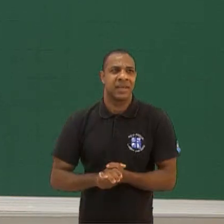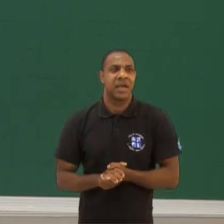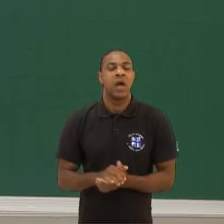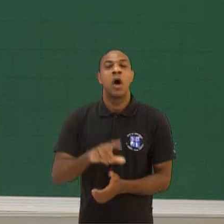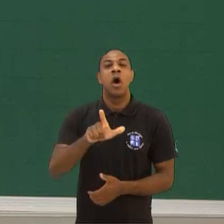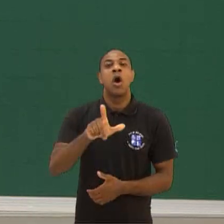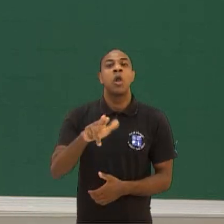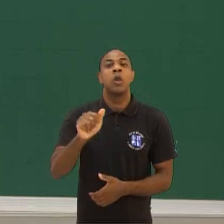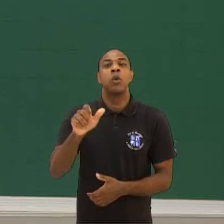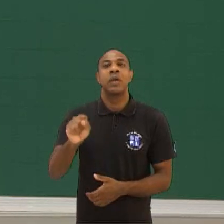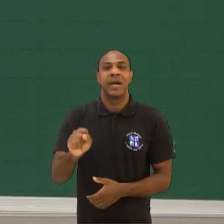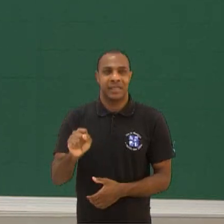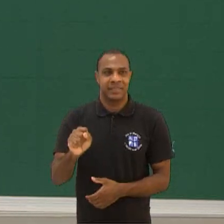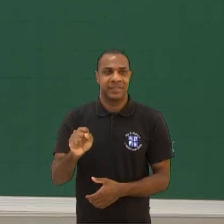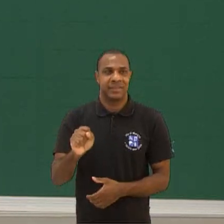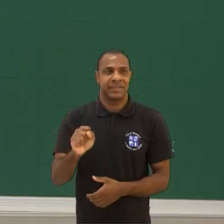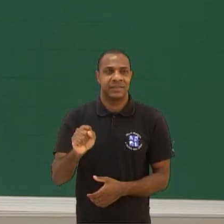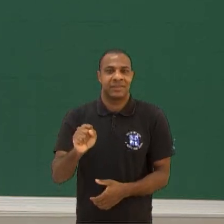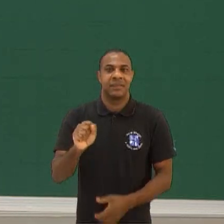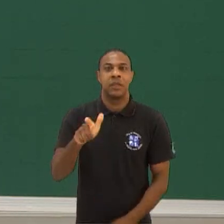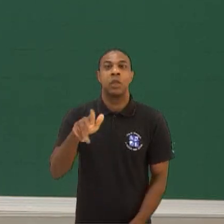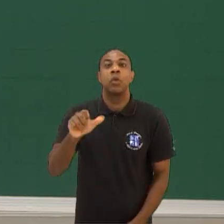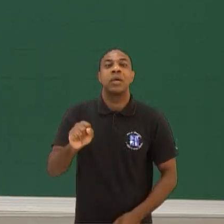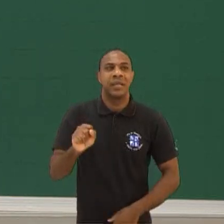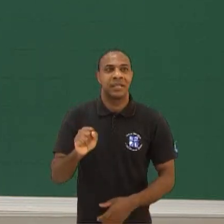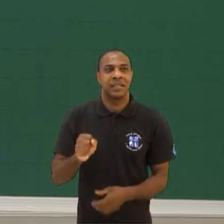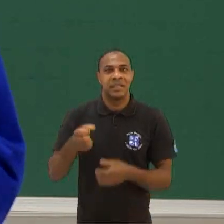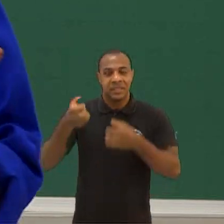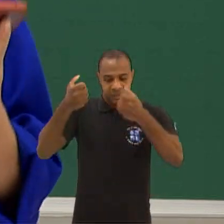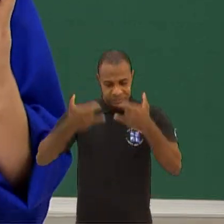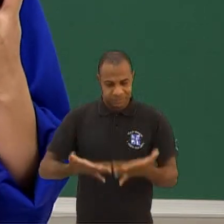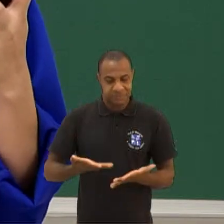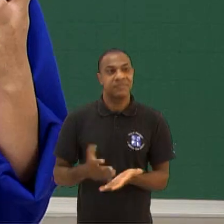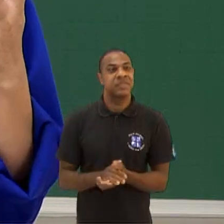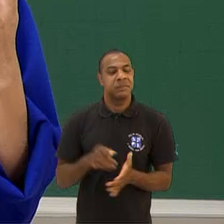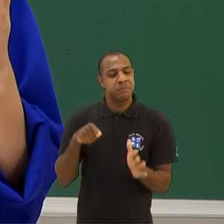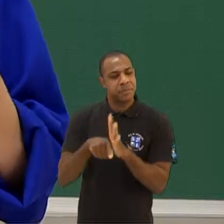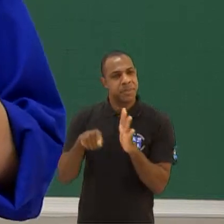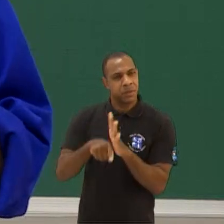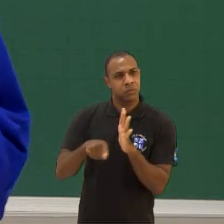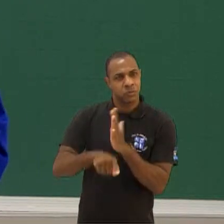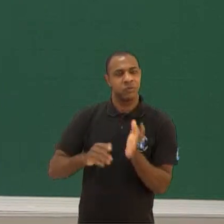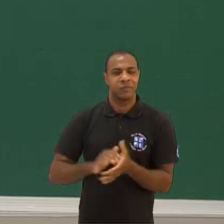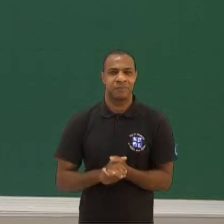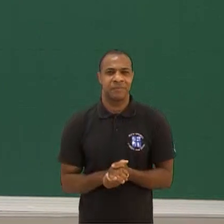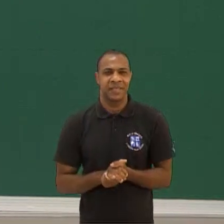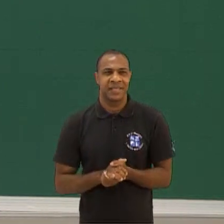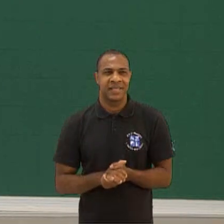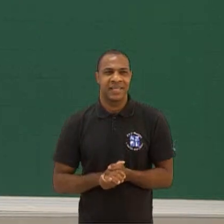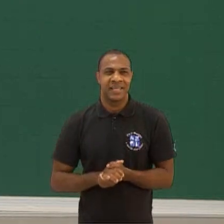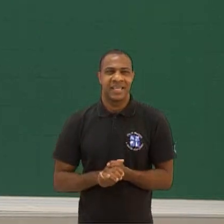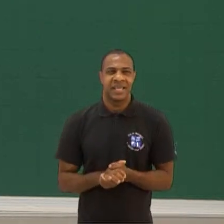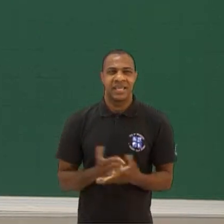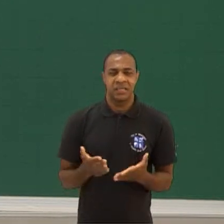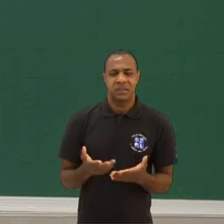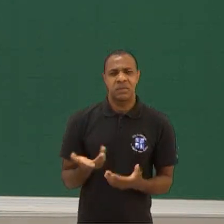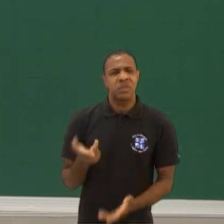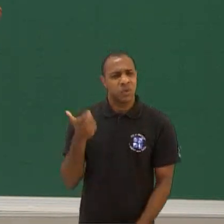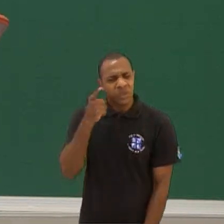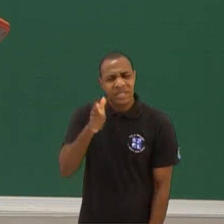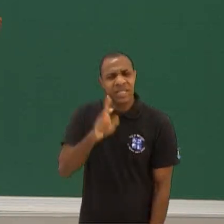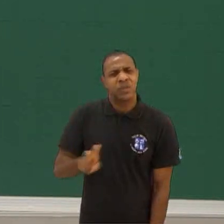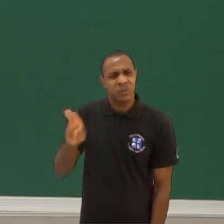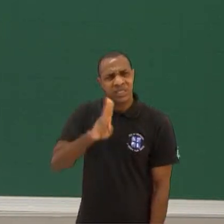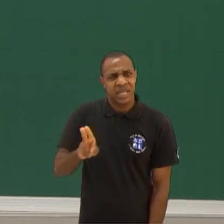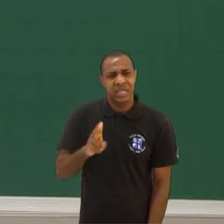Colégio Estadual João Turim, de Curitiba. E aí, Lucas, será que você consegue usar isso no seu dia a dia? Se você